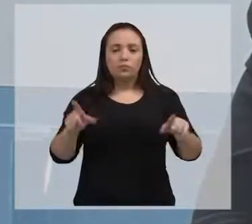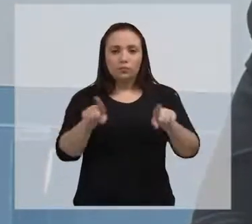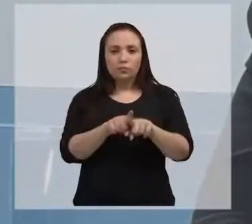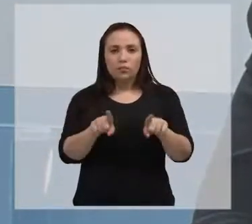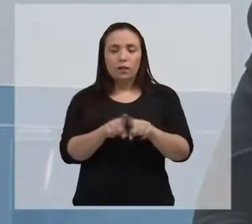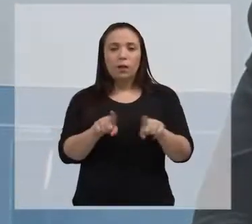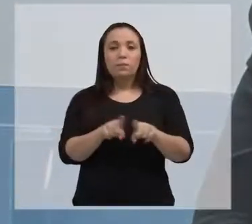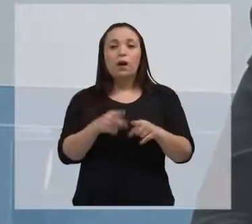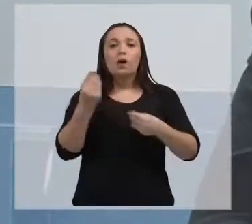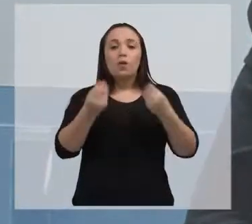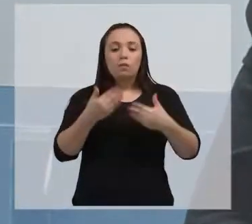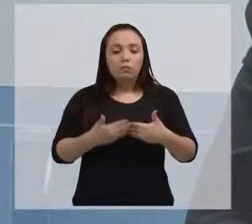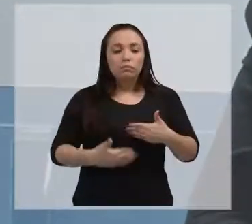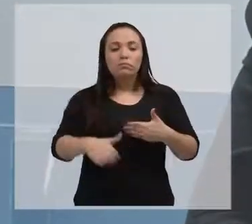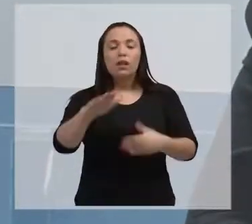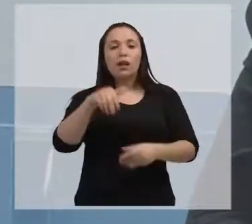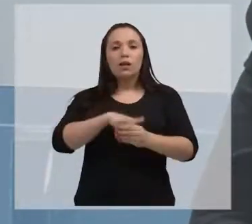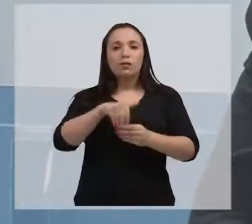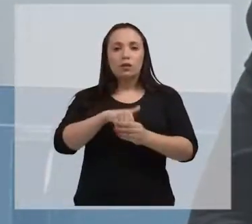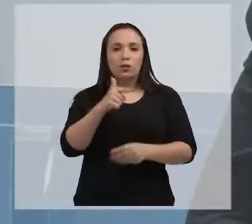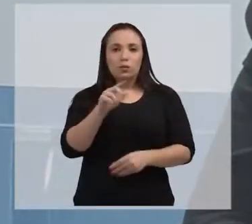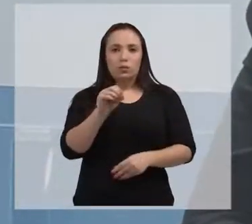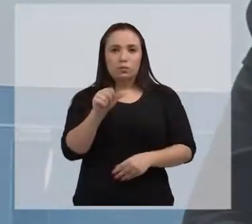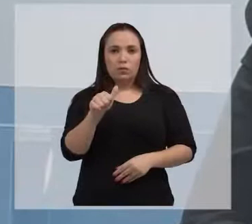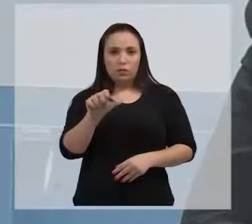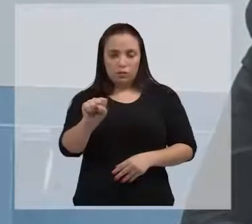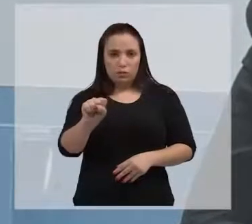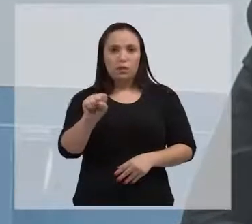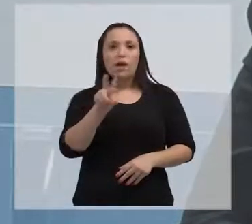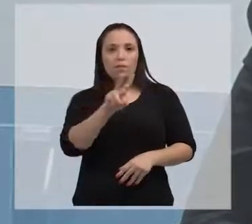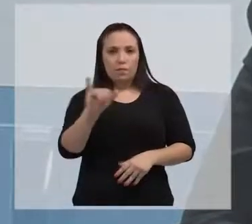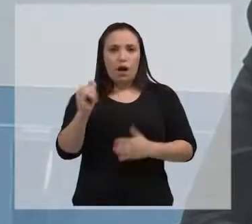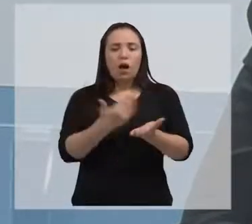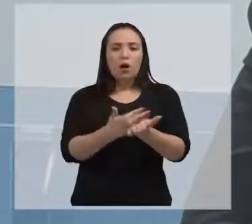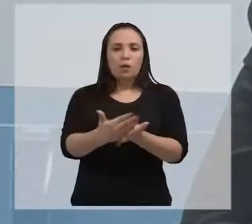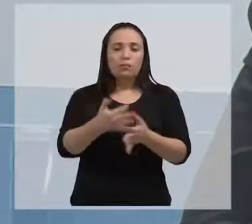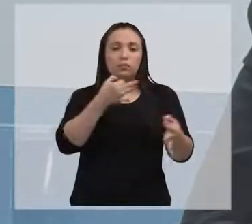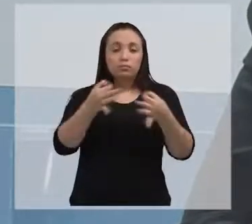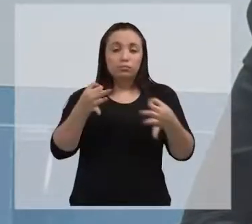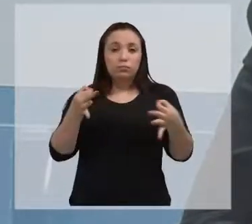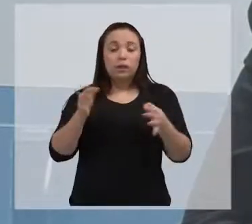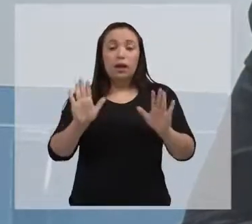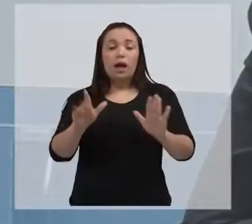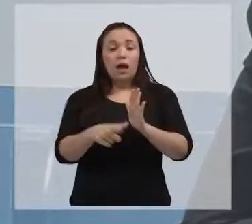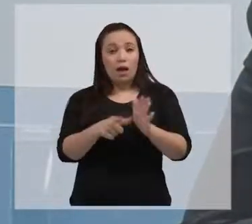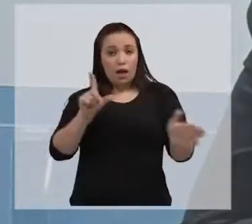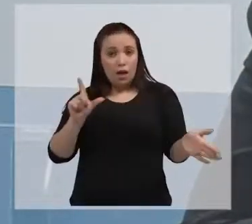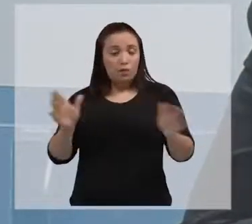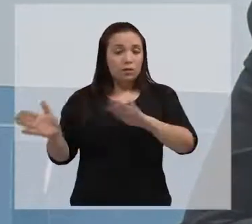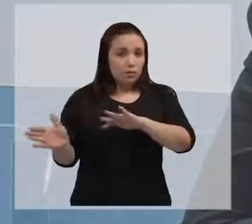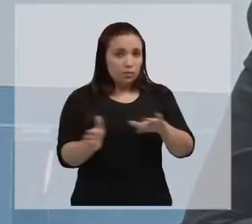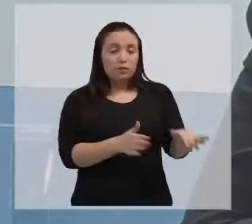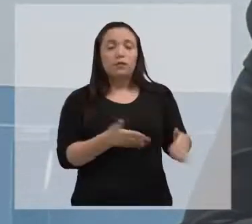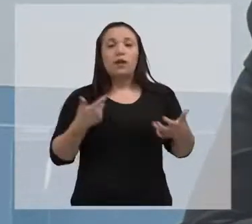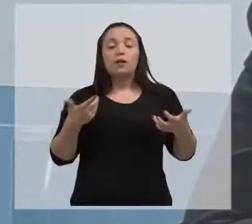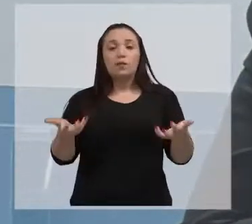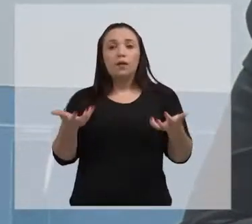desdobramento disso nas eleições desse ano de 2018? Já a gente vai discutir tudo isso. Antes eu queria apenas